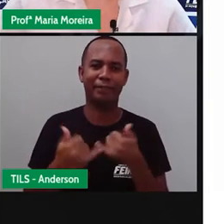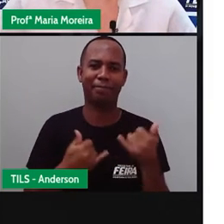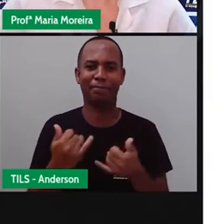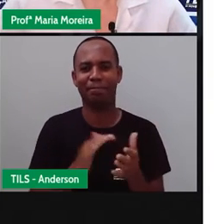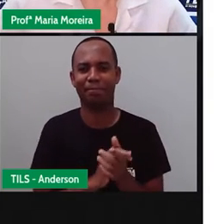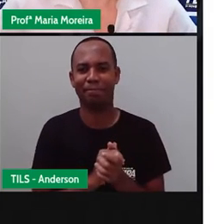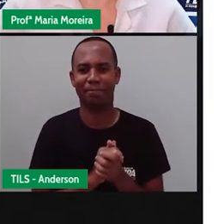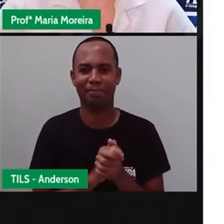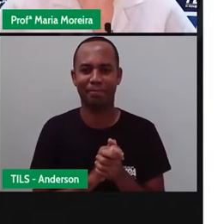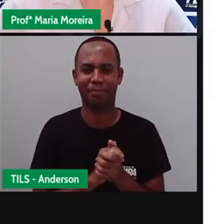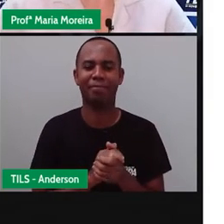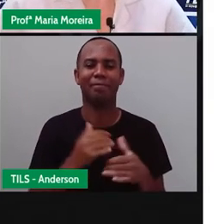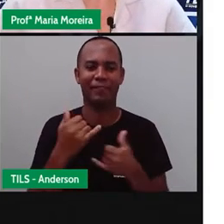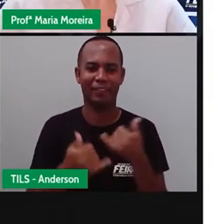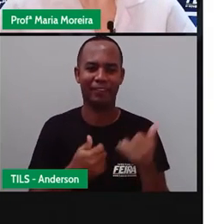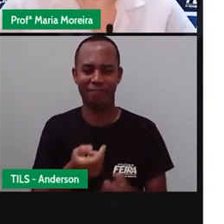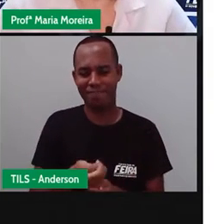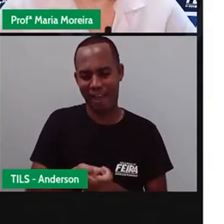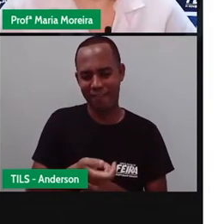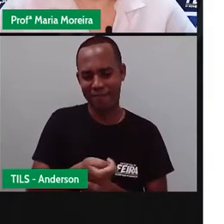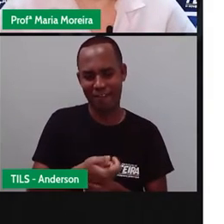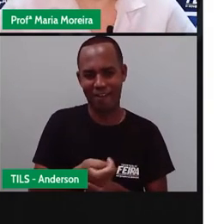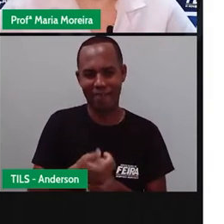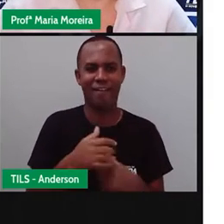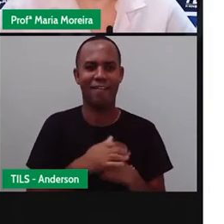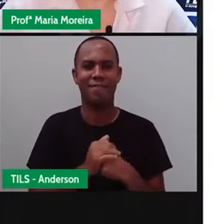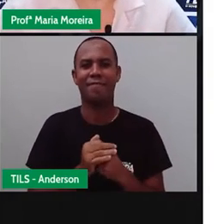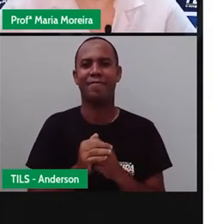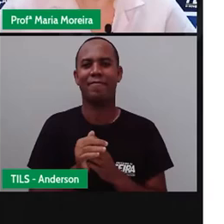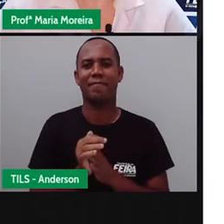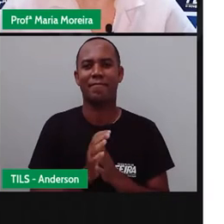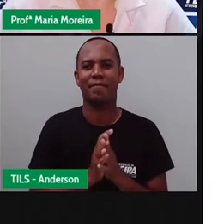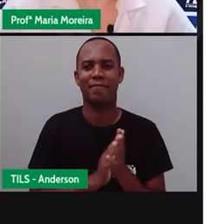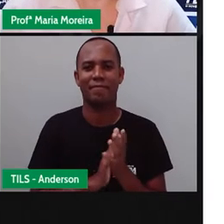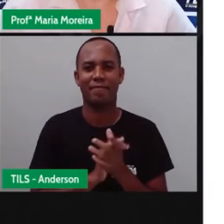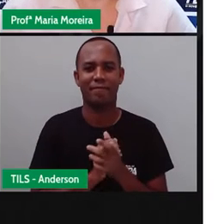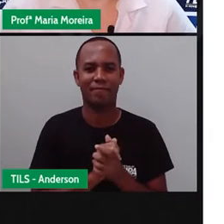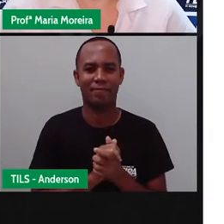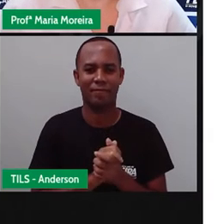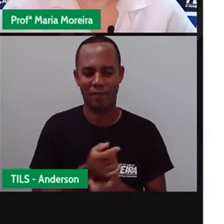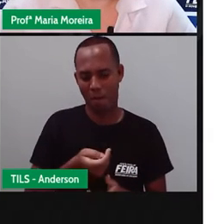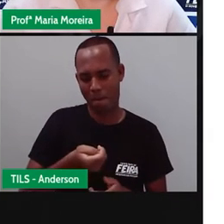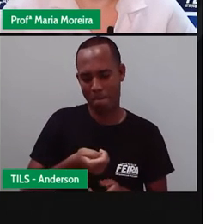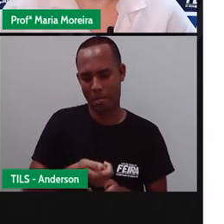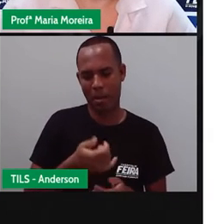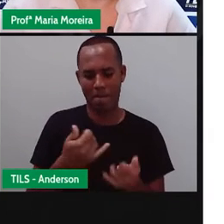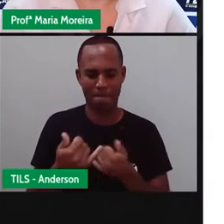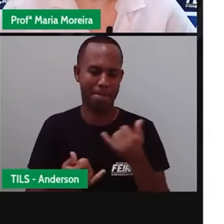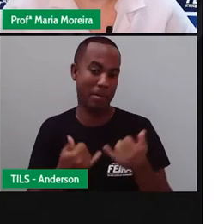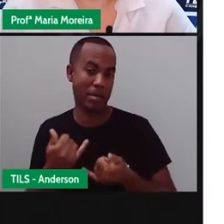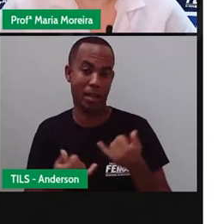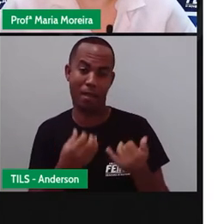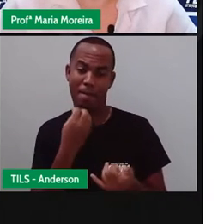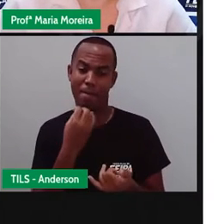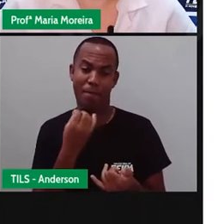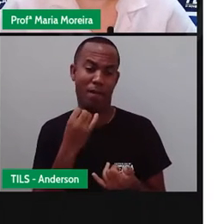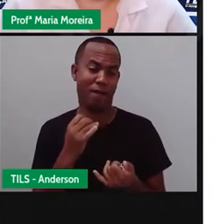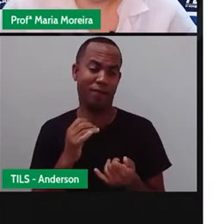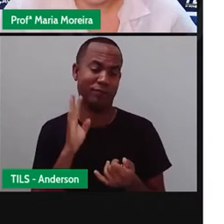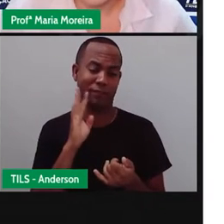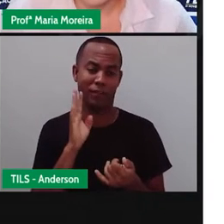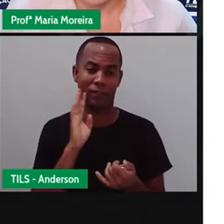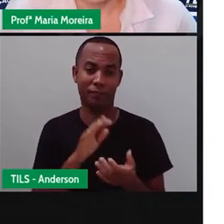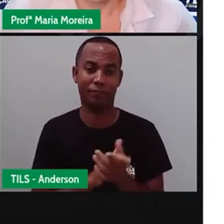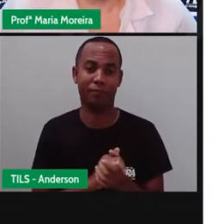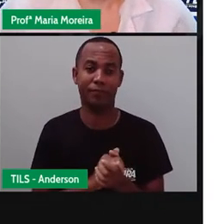né de hoje eu não aceitava brincar de guri eu tinha coordenação motora horrível ainda eu sempre errava direto assim super